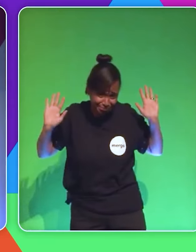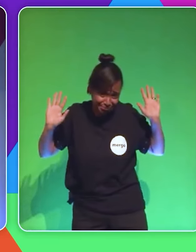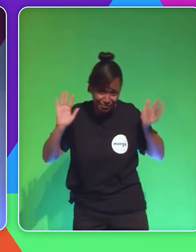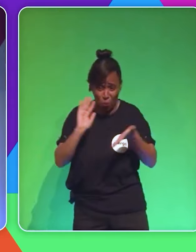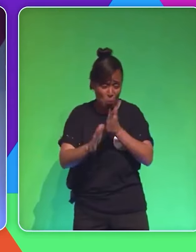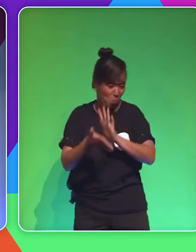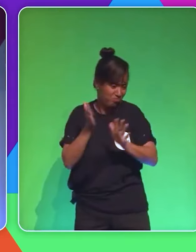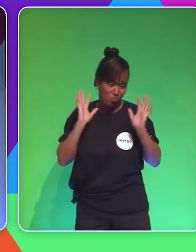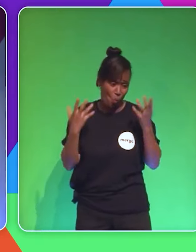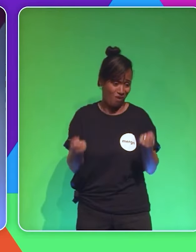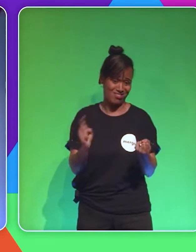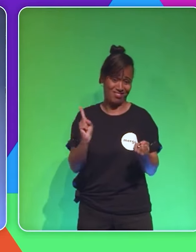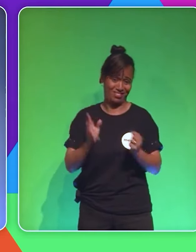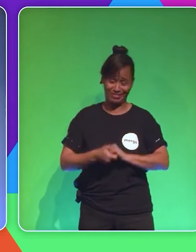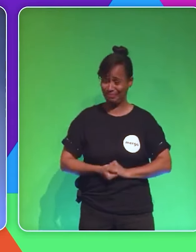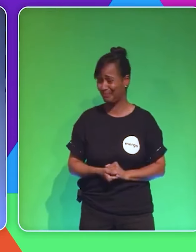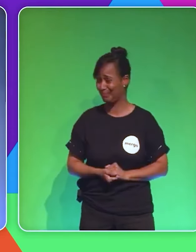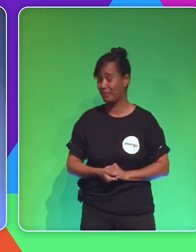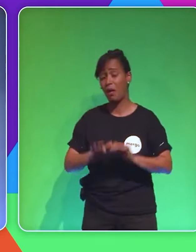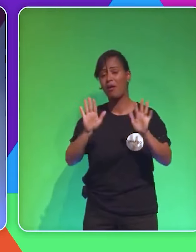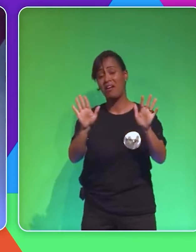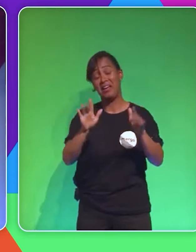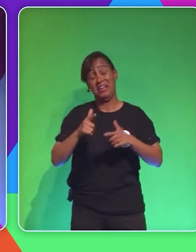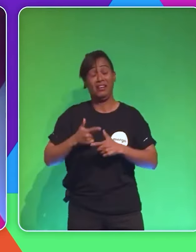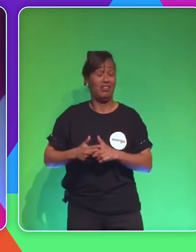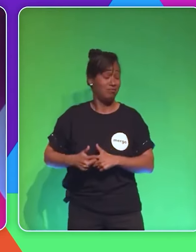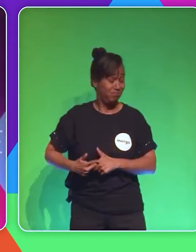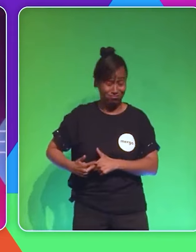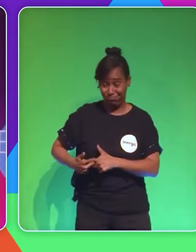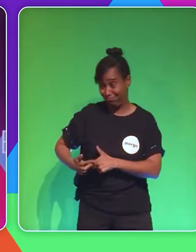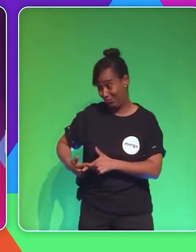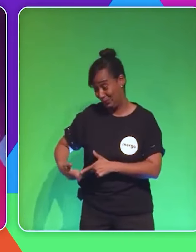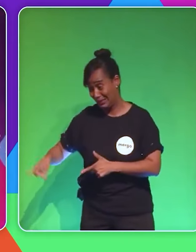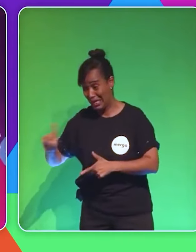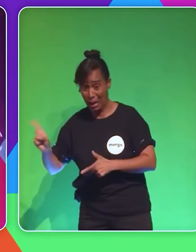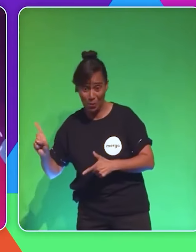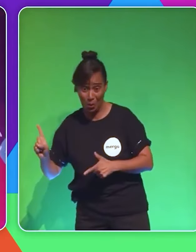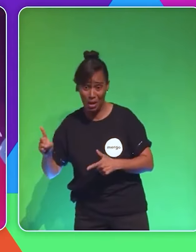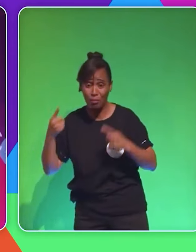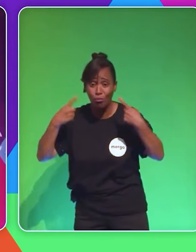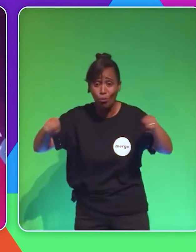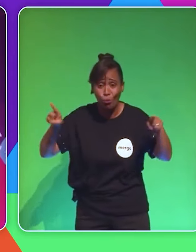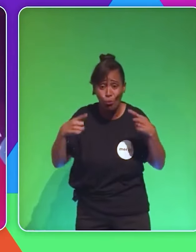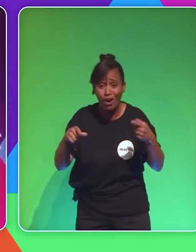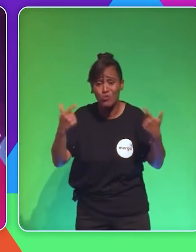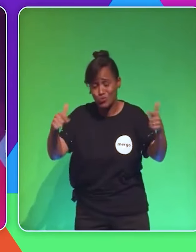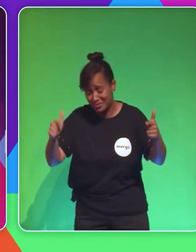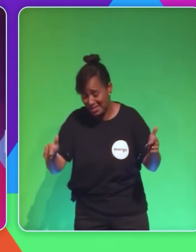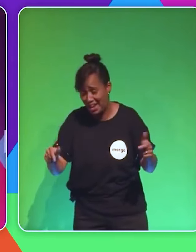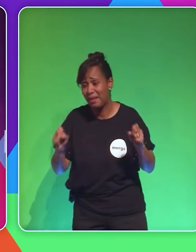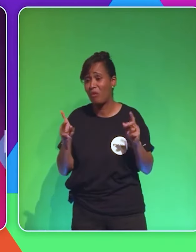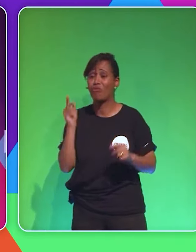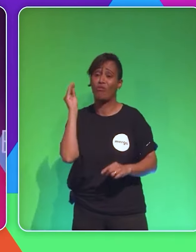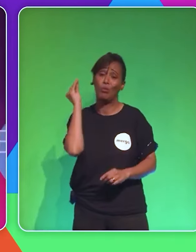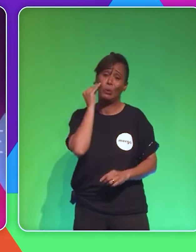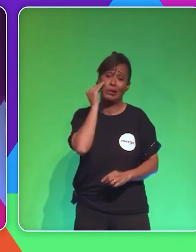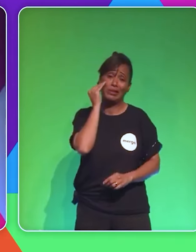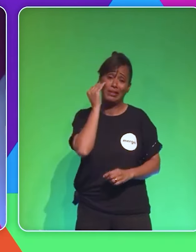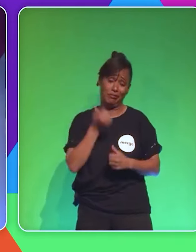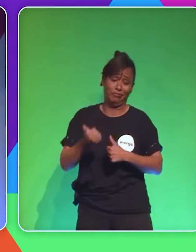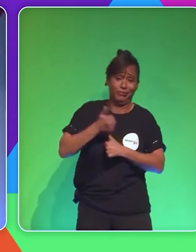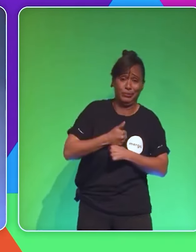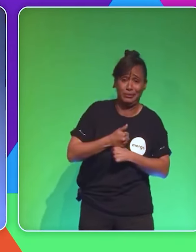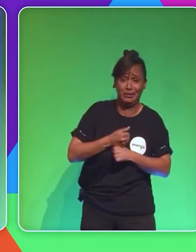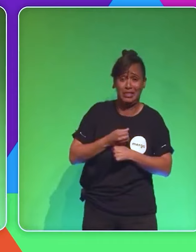GOOGLE Mas vamos fazer o seguinte então já que eu tô sem um recurso de áudio vamos no improviso aqui eu espero que eu tenha ganhando mais